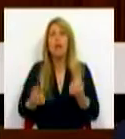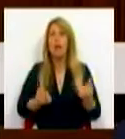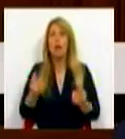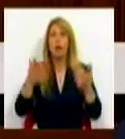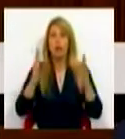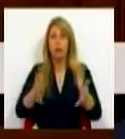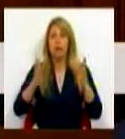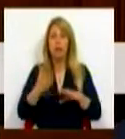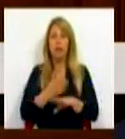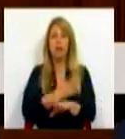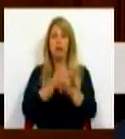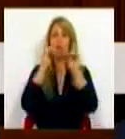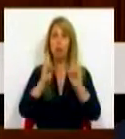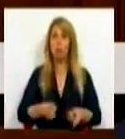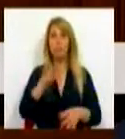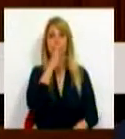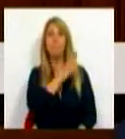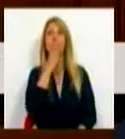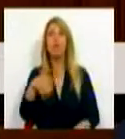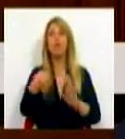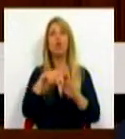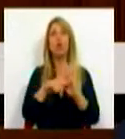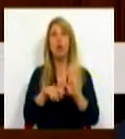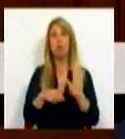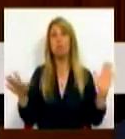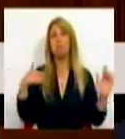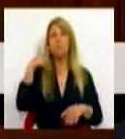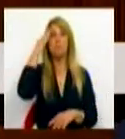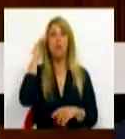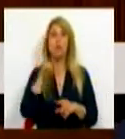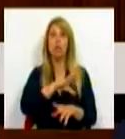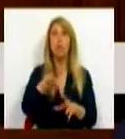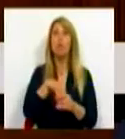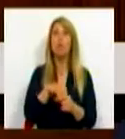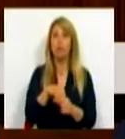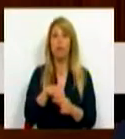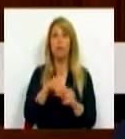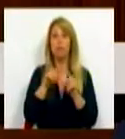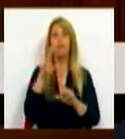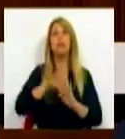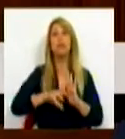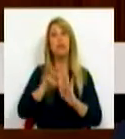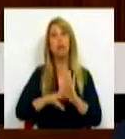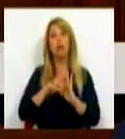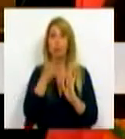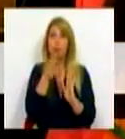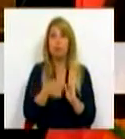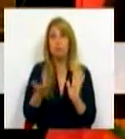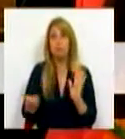entrar em vigor das normas. E, portanto, eu presumo que seja nesse contexto que esse relatório mencionava.